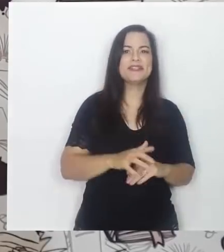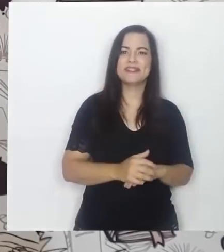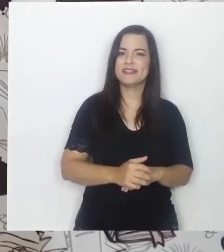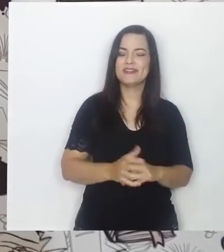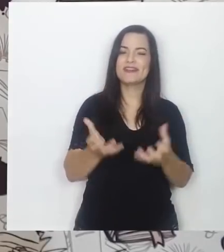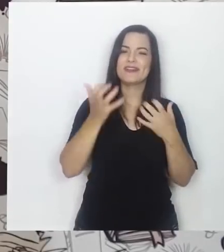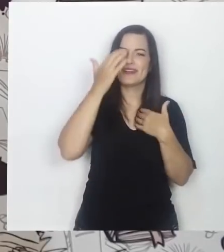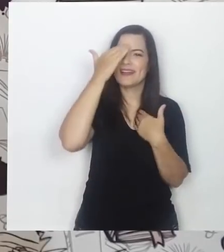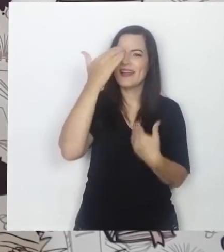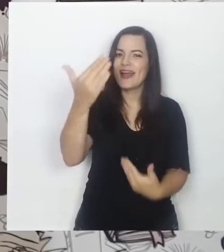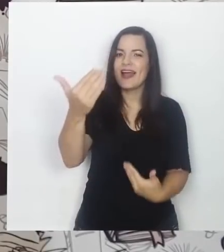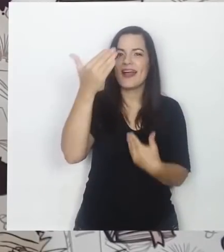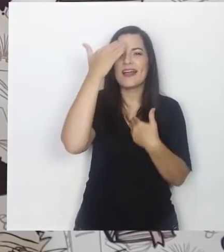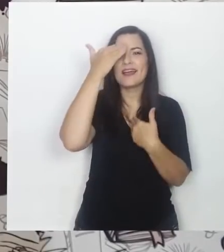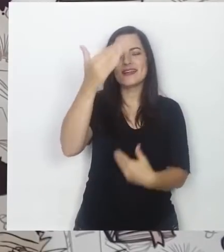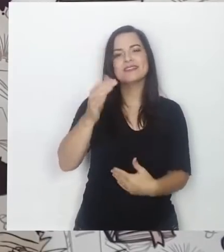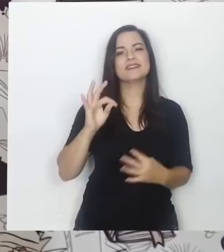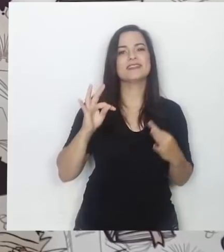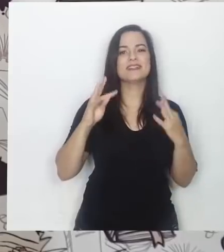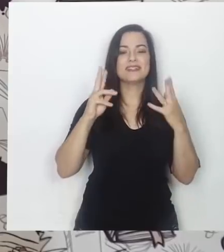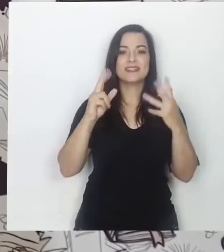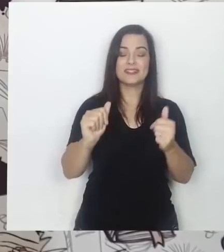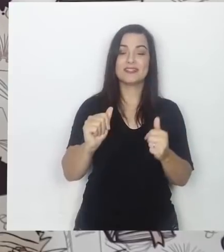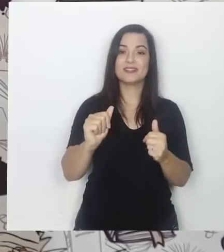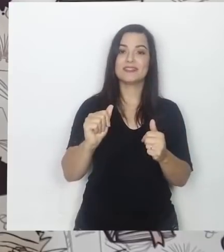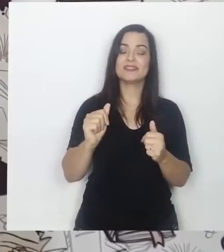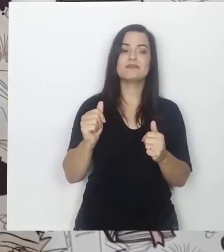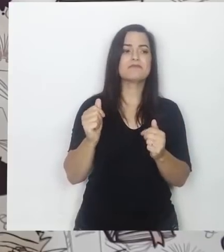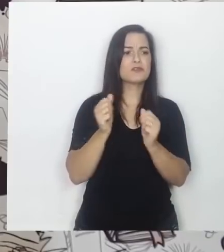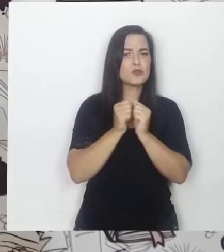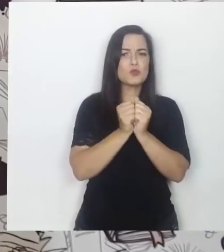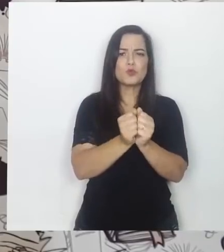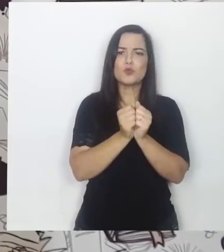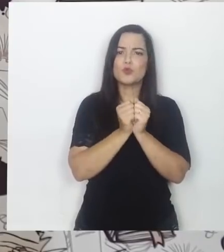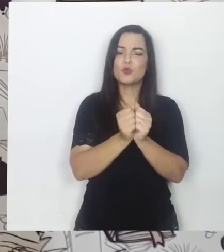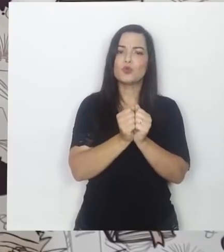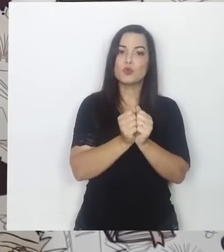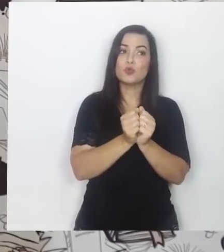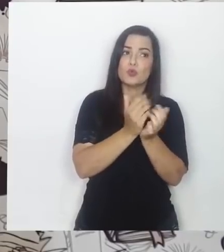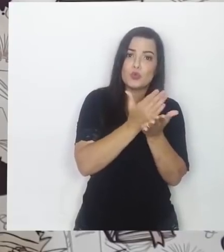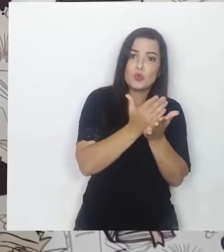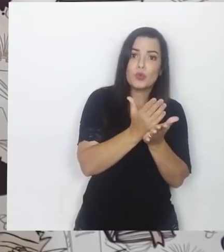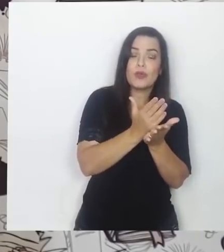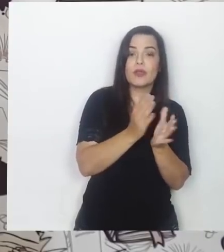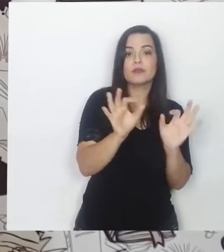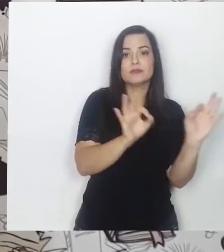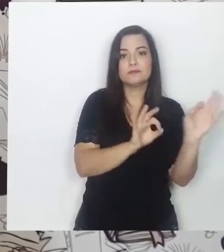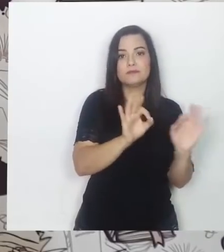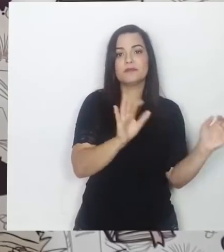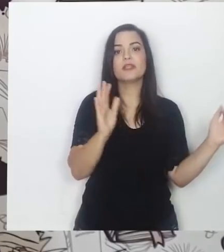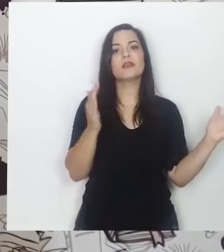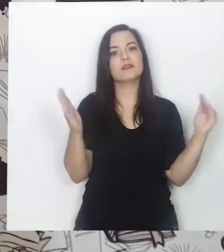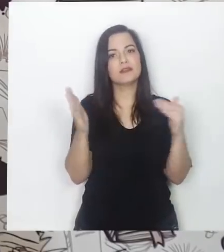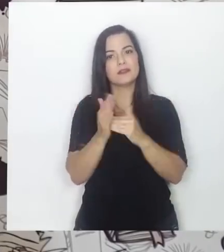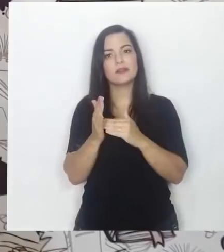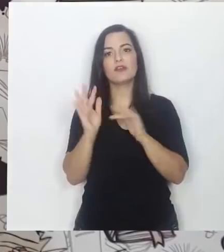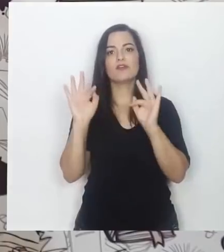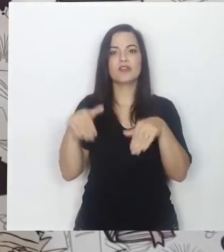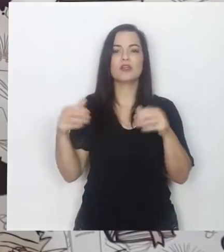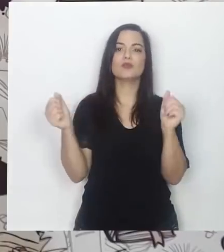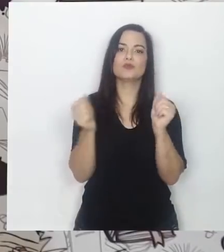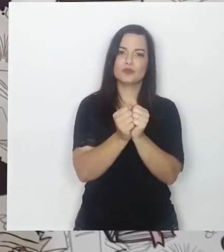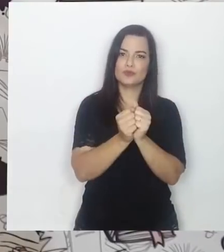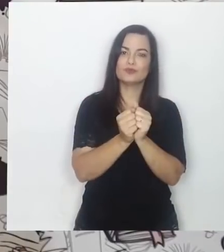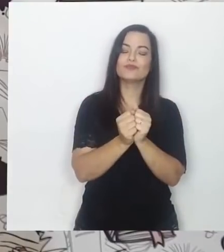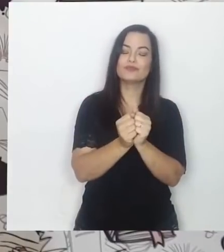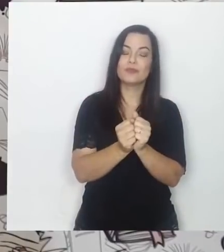desde o início desse planejamento e está chegando conosco agora aqui no final. E agora, claro, preciso pedir licença